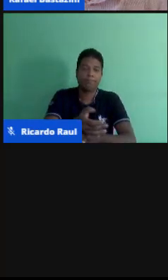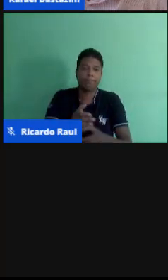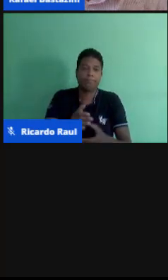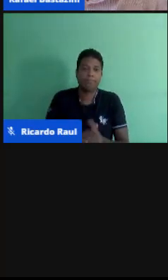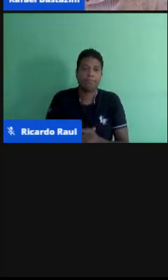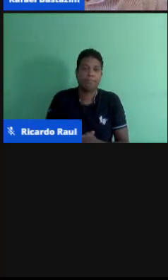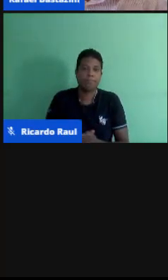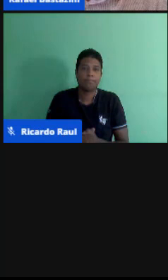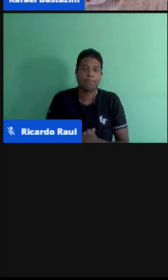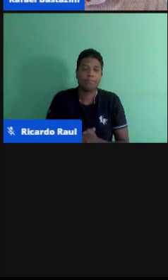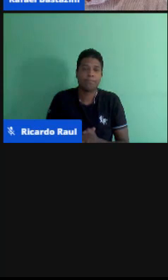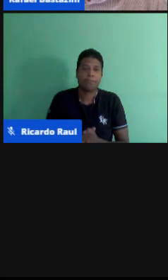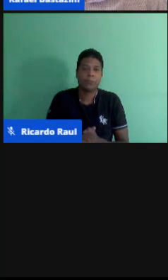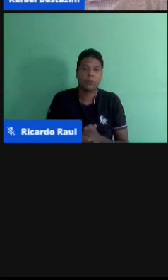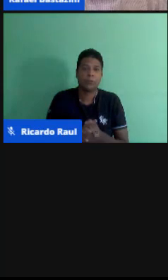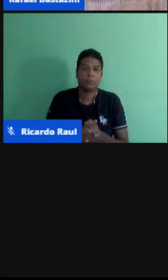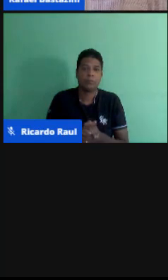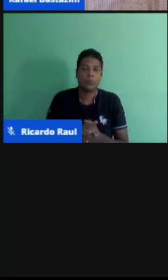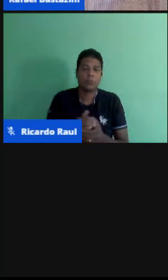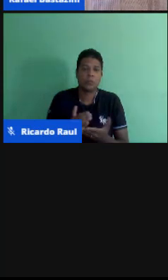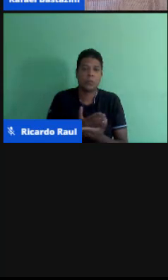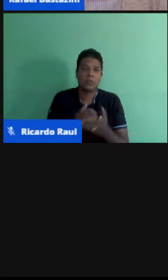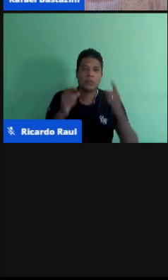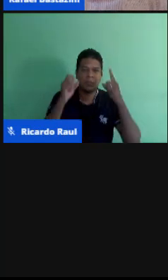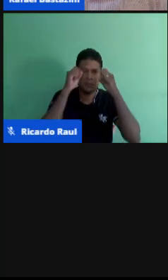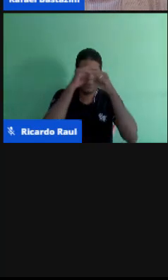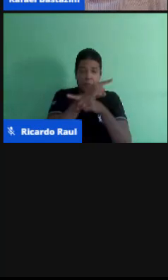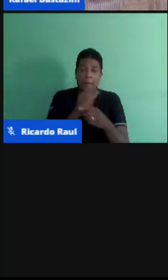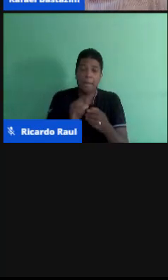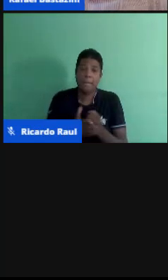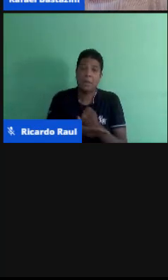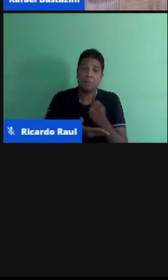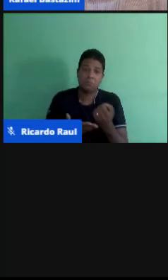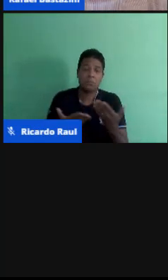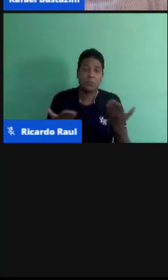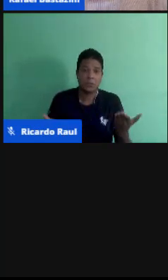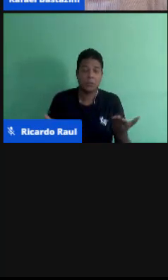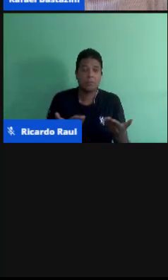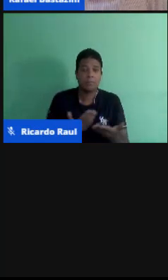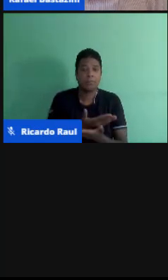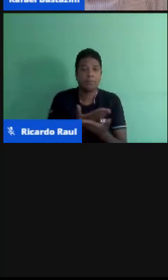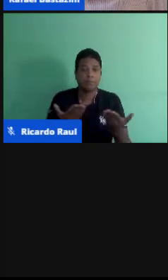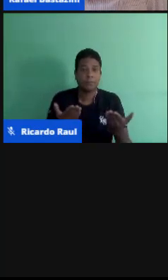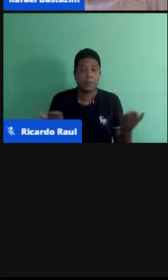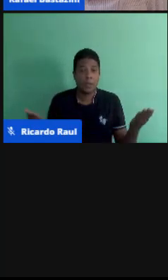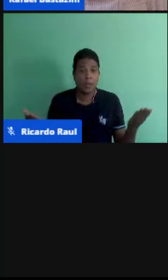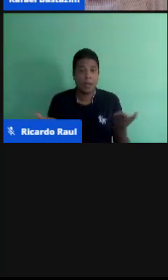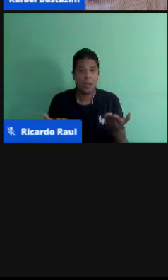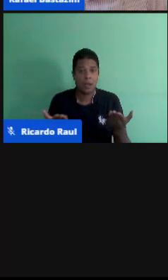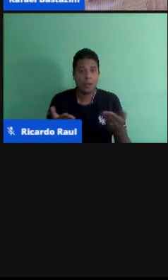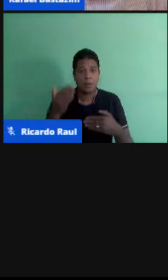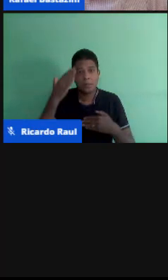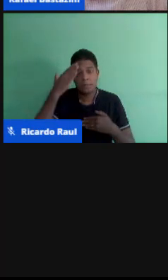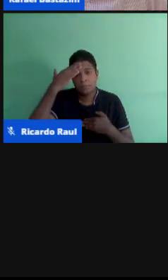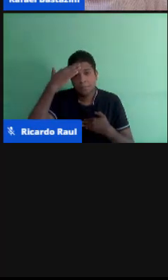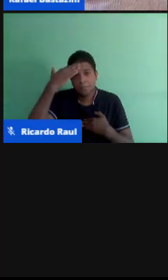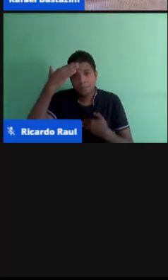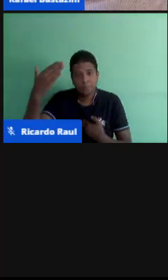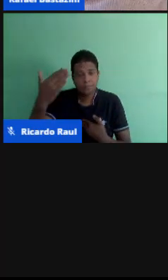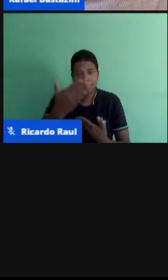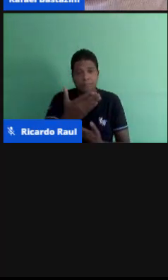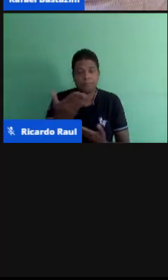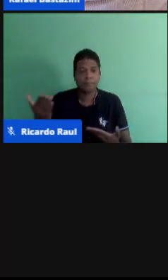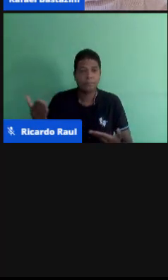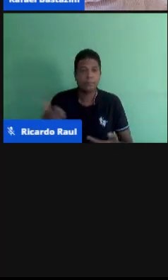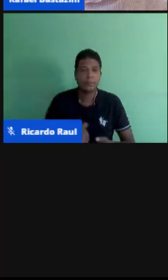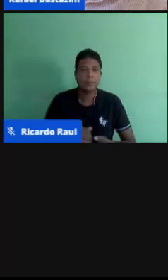sobretudo, com condições precárias, né? Basicamente era isso, pessoal. Agora, nos agradecimentos, eu